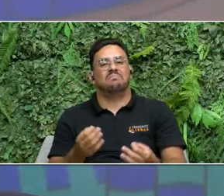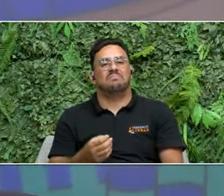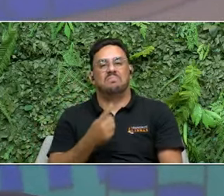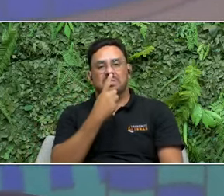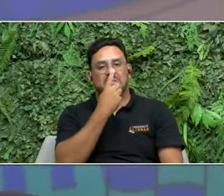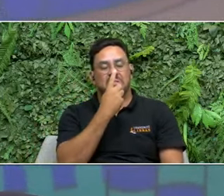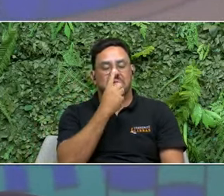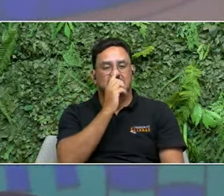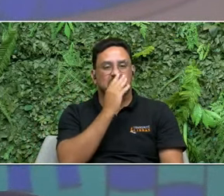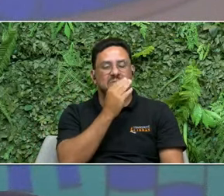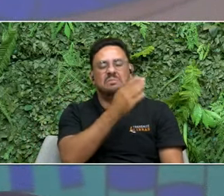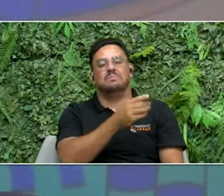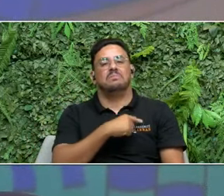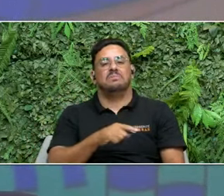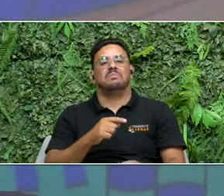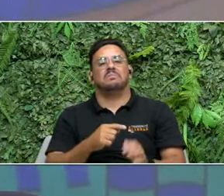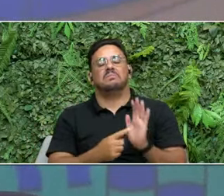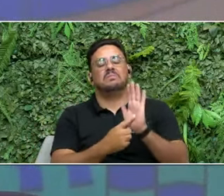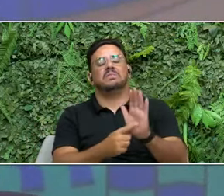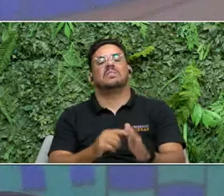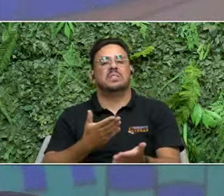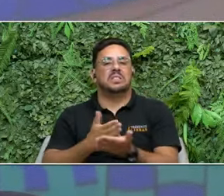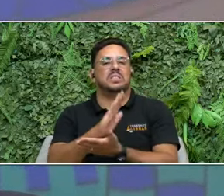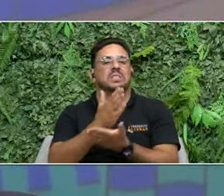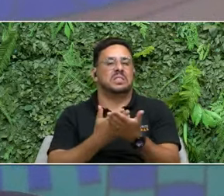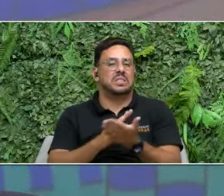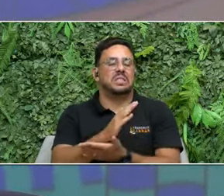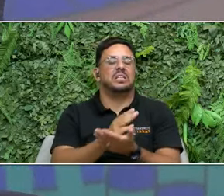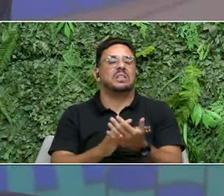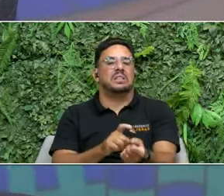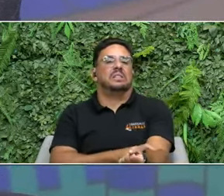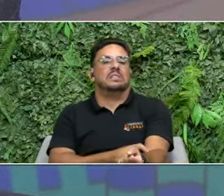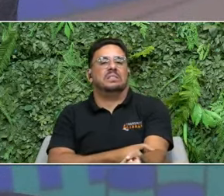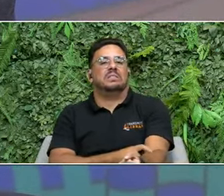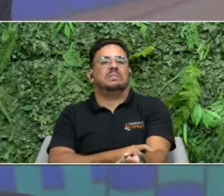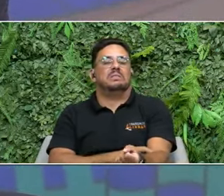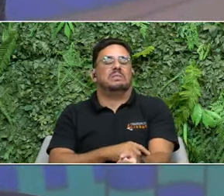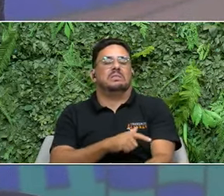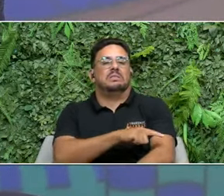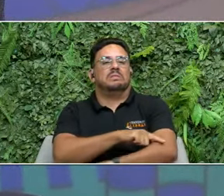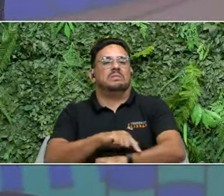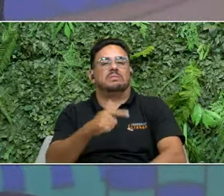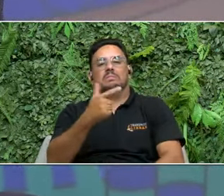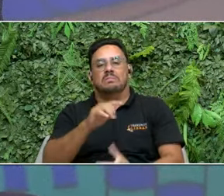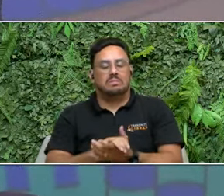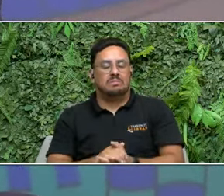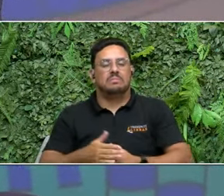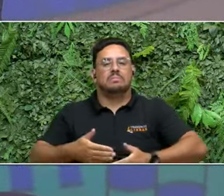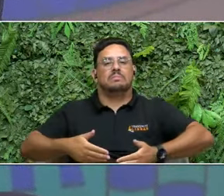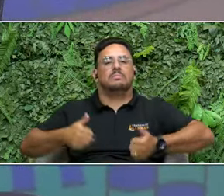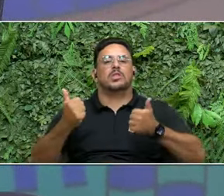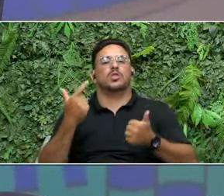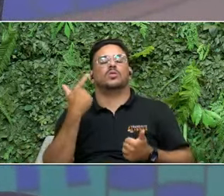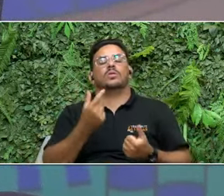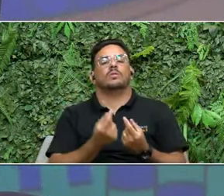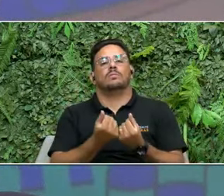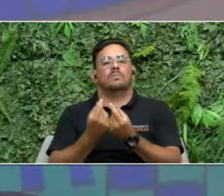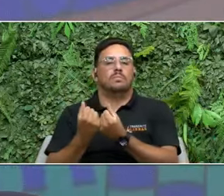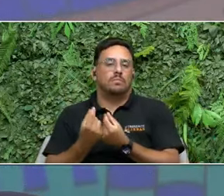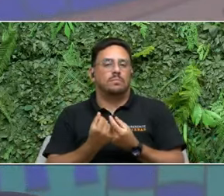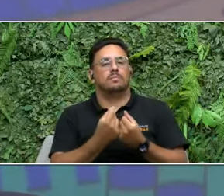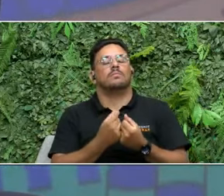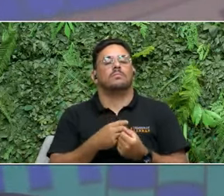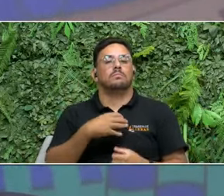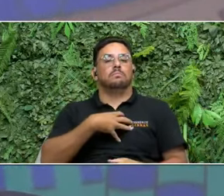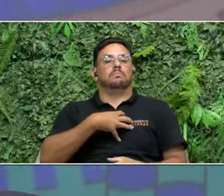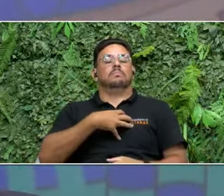alguém exibicionista esn chato que age com arrogância normalmente por ter melhores condições financeiras ou por se